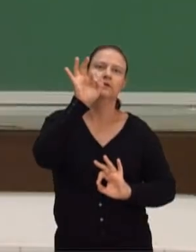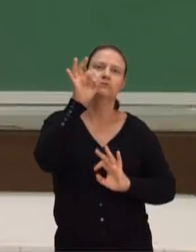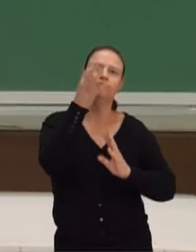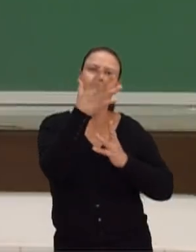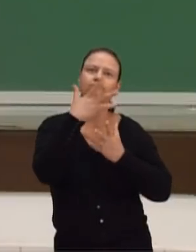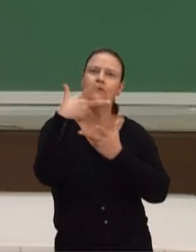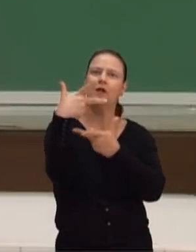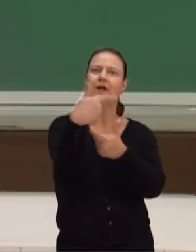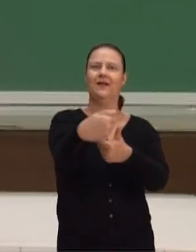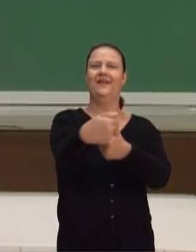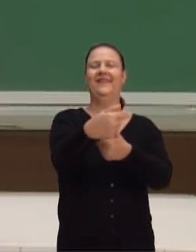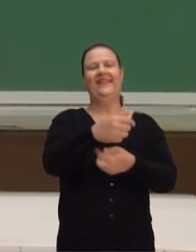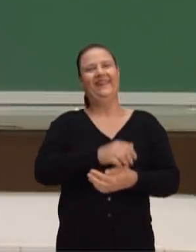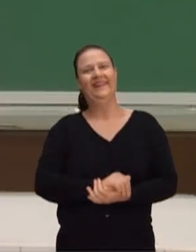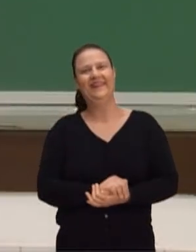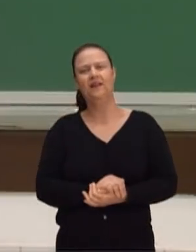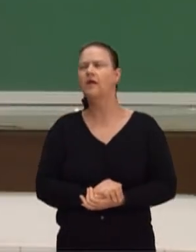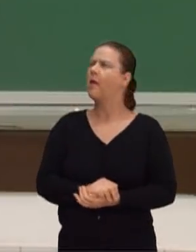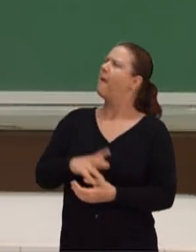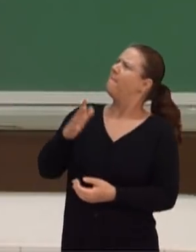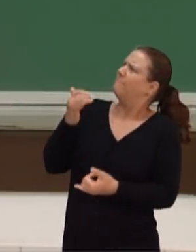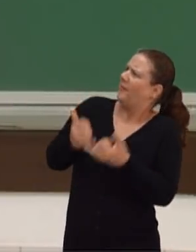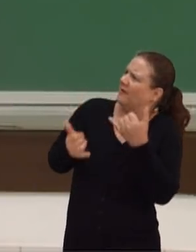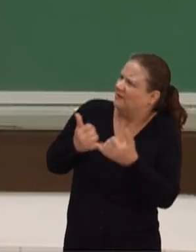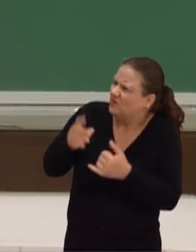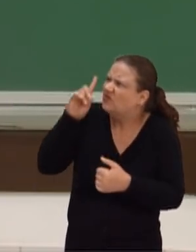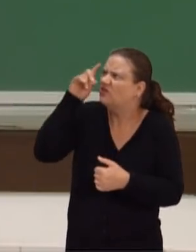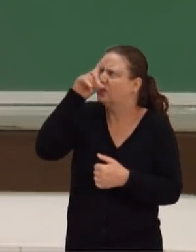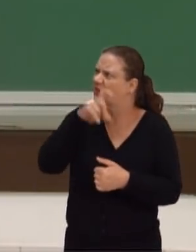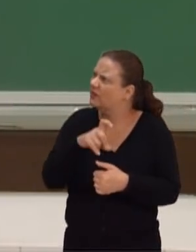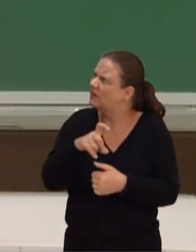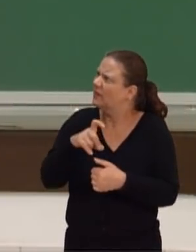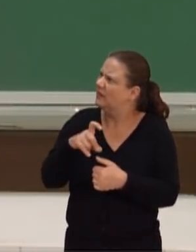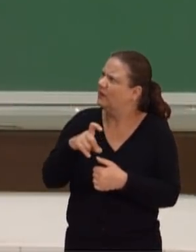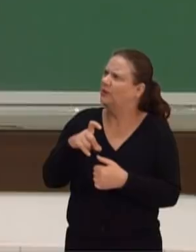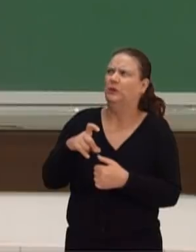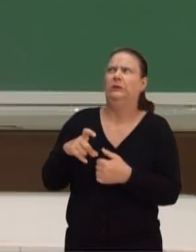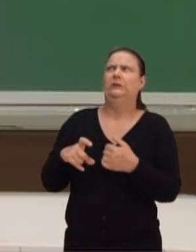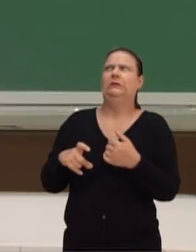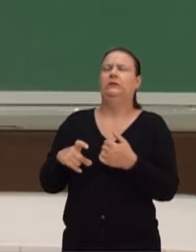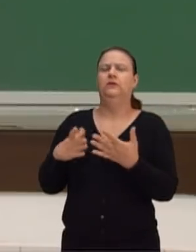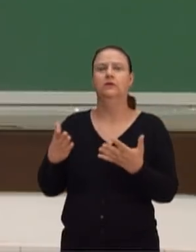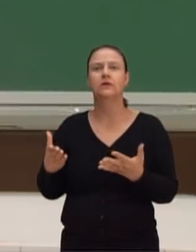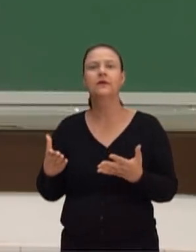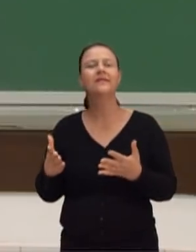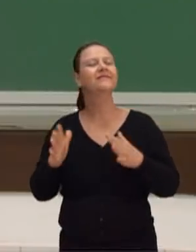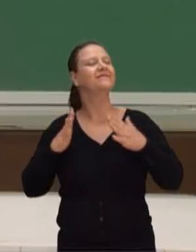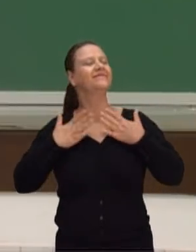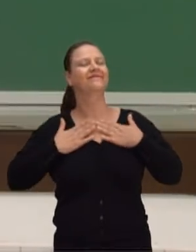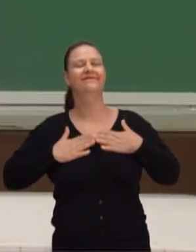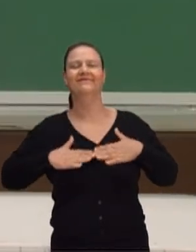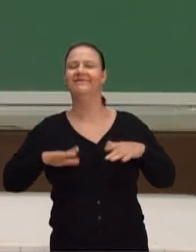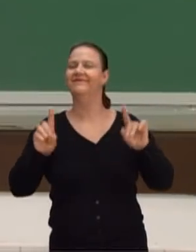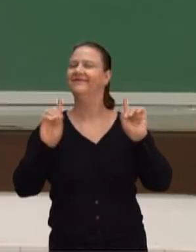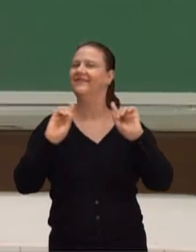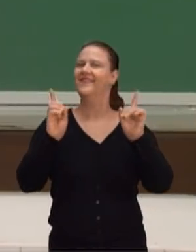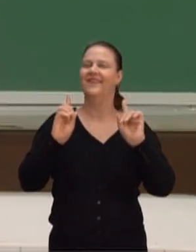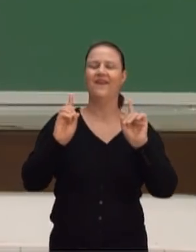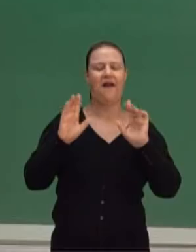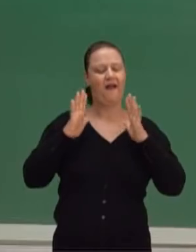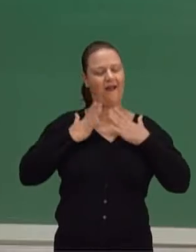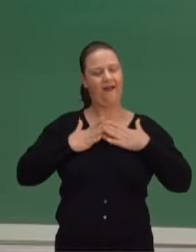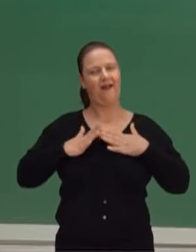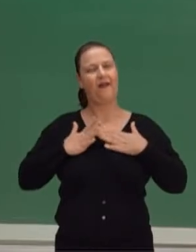Professora, é difícil isso, né? Complicado para entender. Não. Se você pega um livrinho, lê